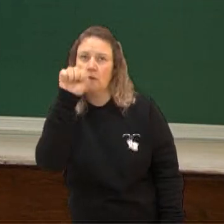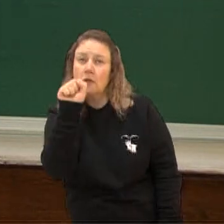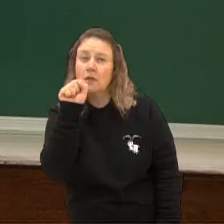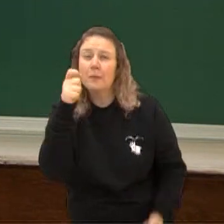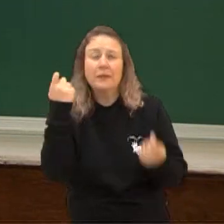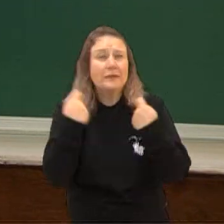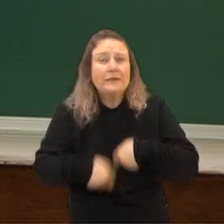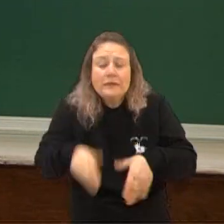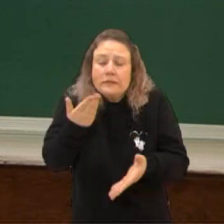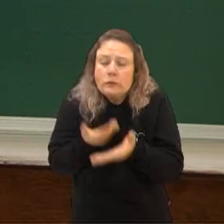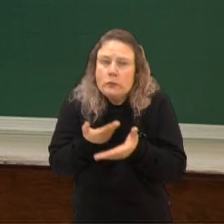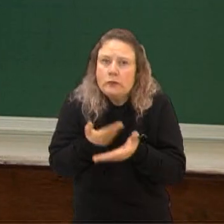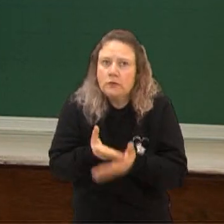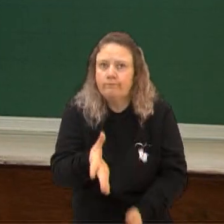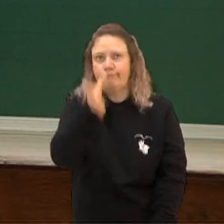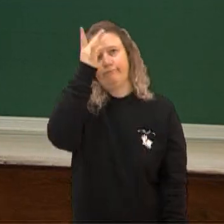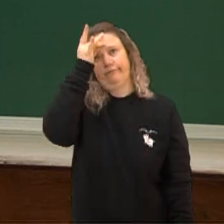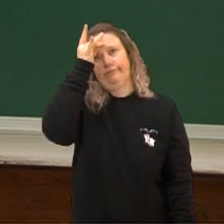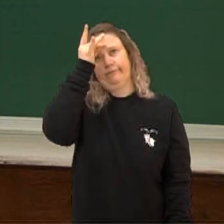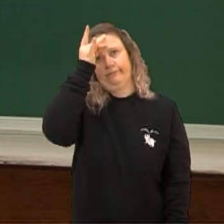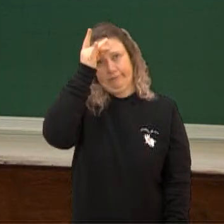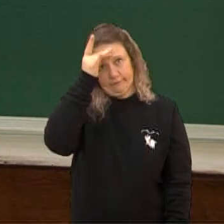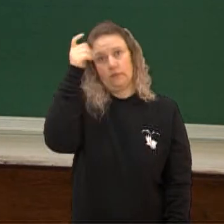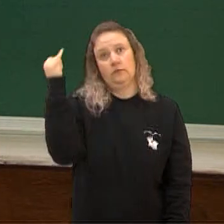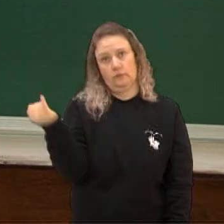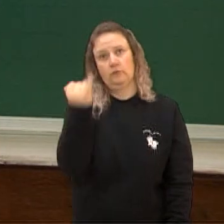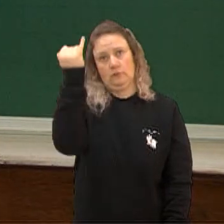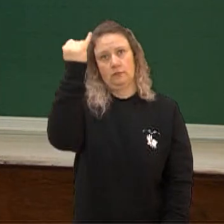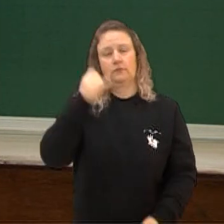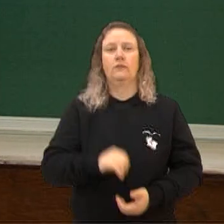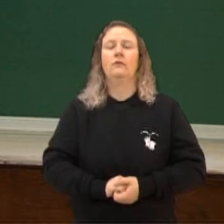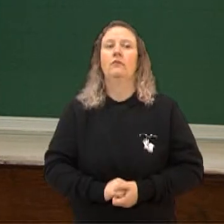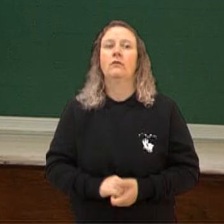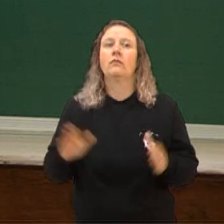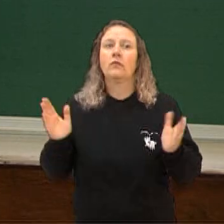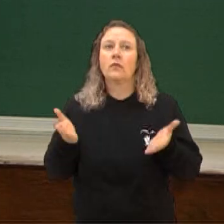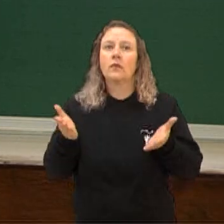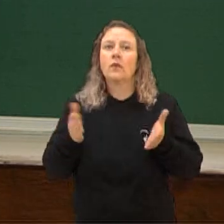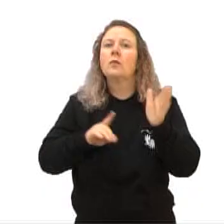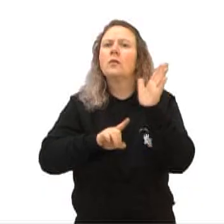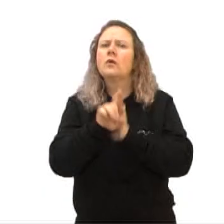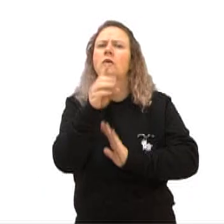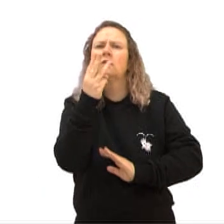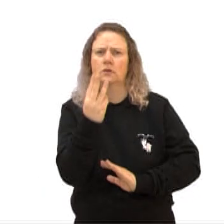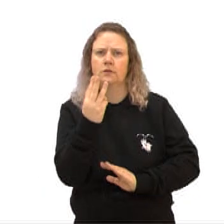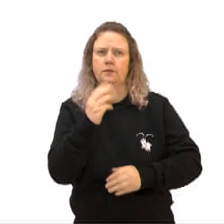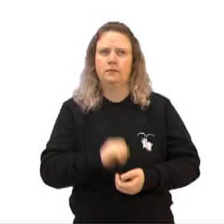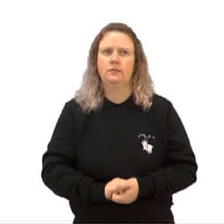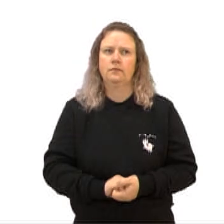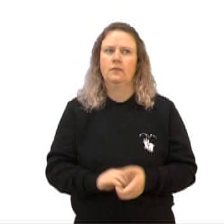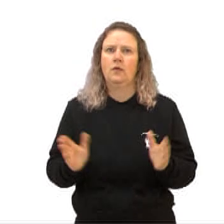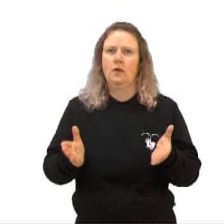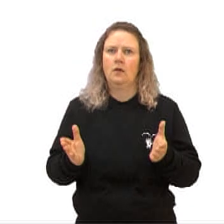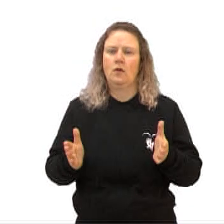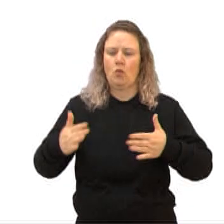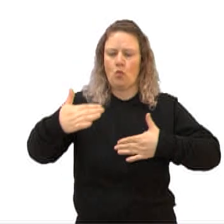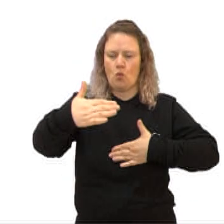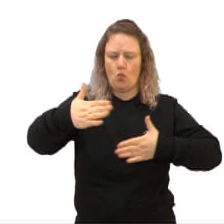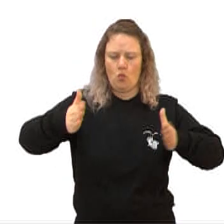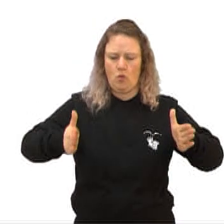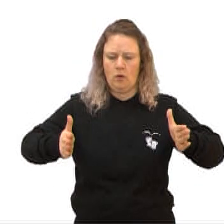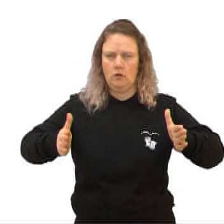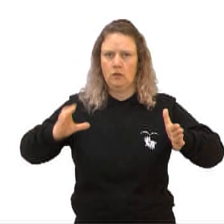vai ter que estudar. Tudo bem? Vamos à questão 3 aqui então, rapidamente. Uma carga de 100